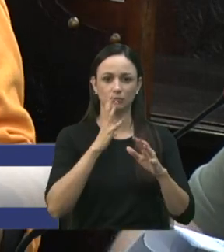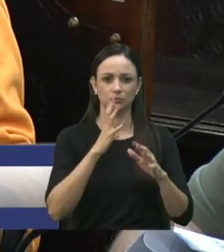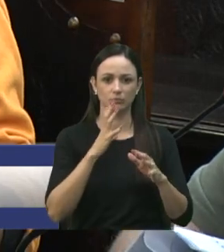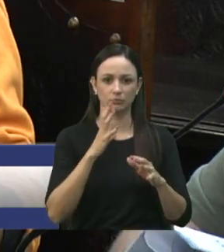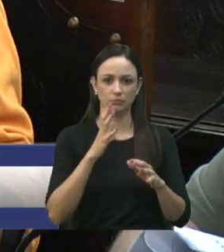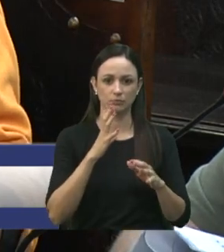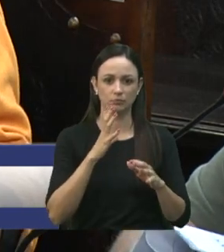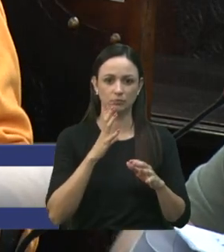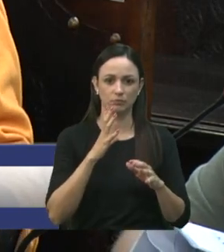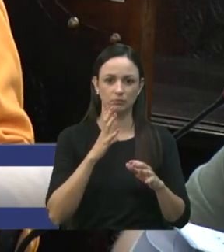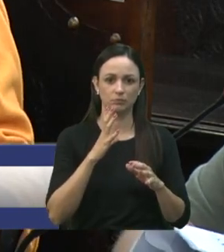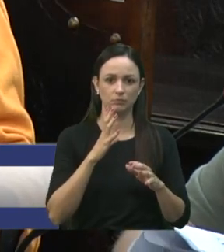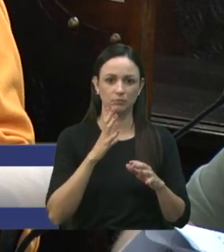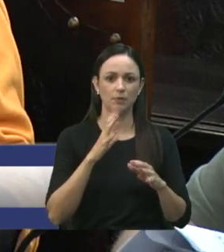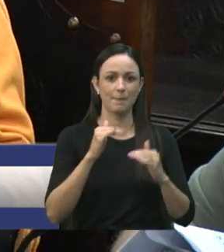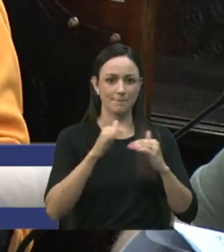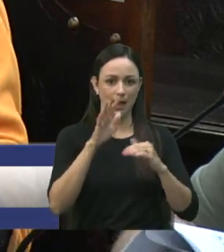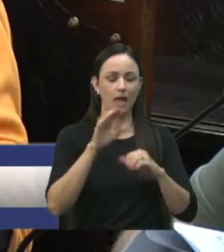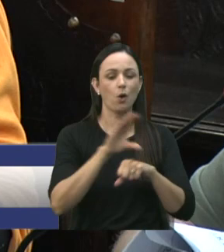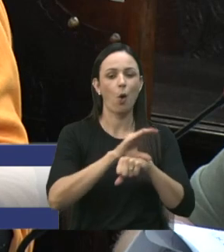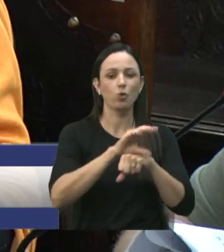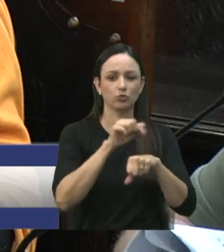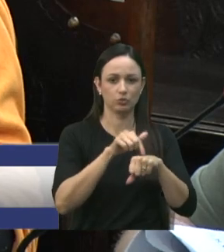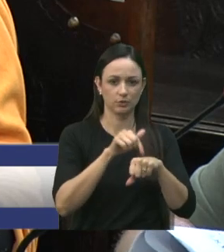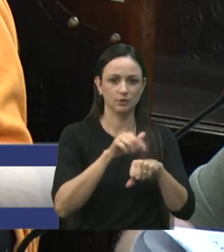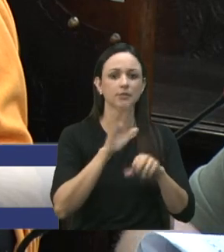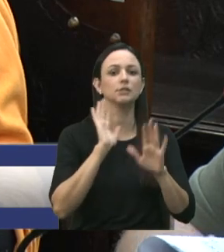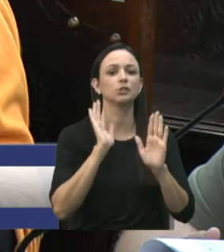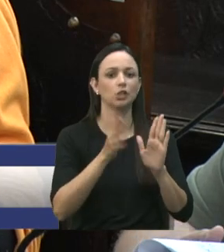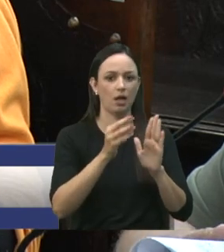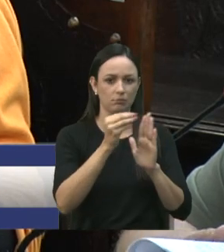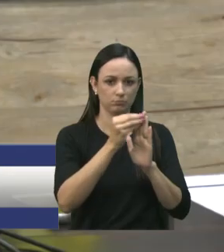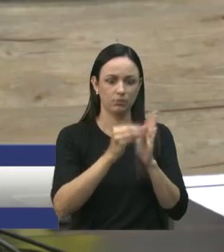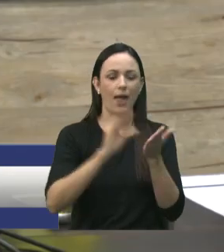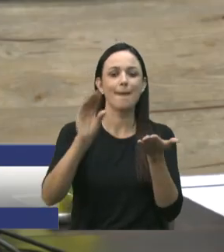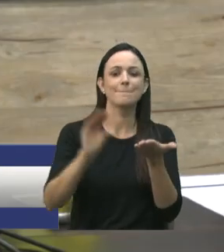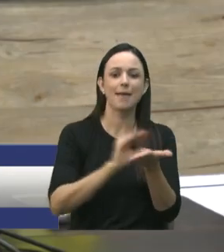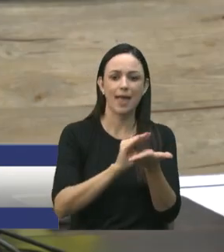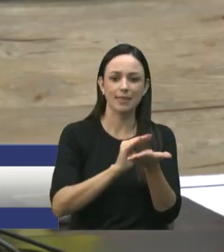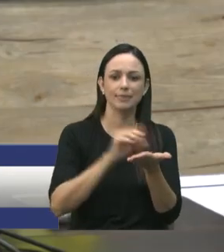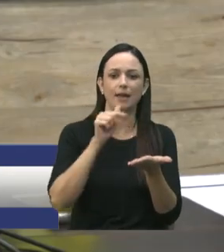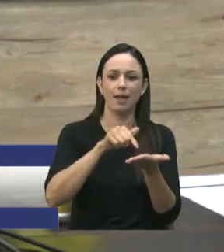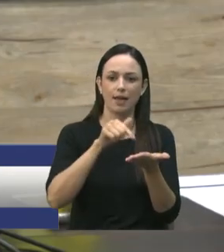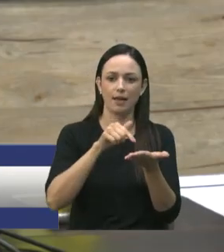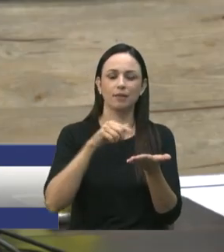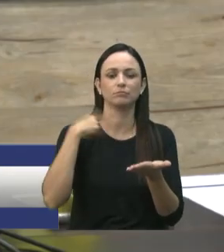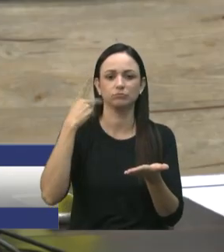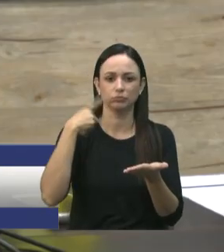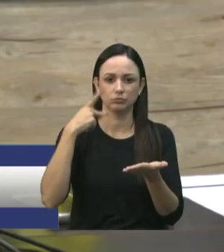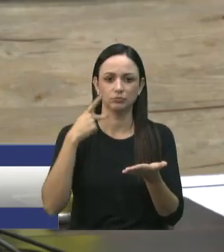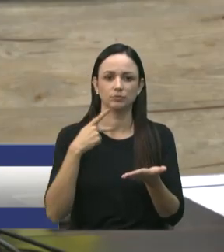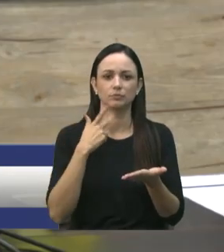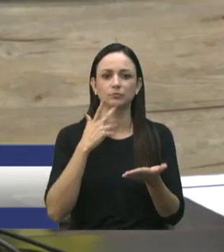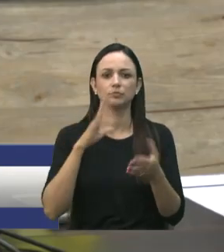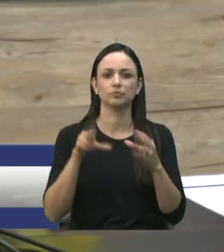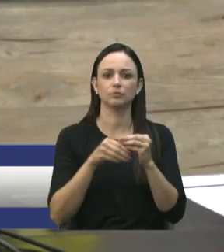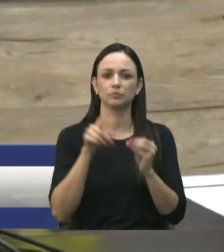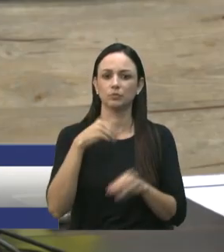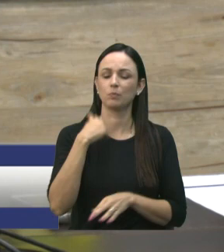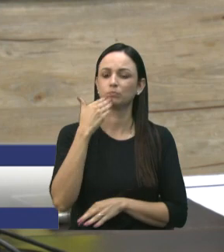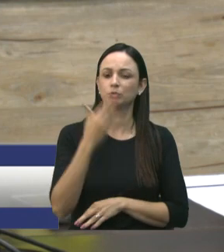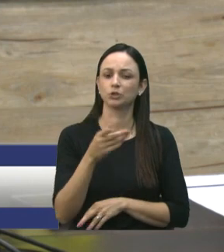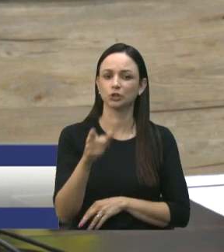do constitucional. Perfeito, ela já está computando as sim. emendas parlamentares nessa casa. Esse adendo que eu havia solicitado